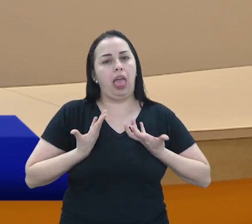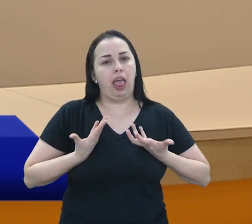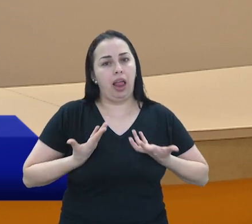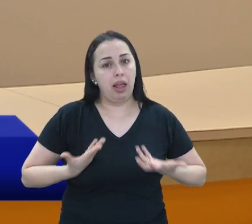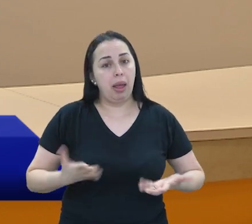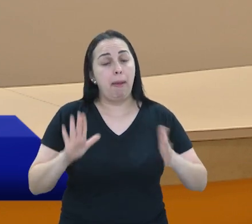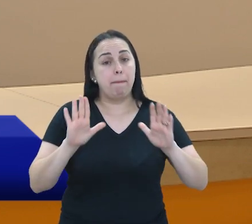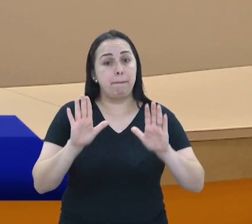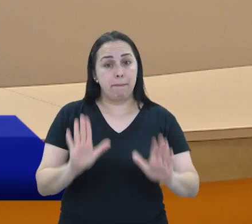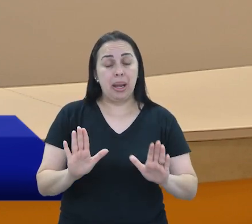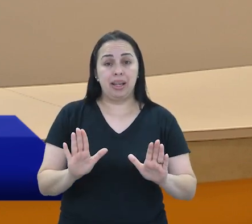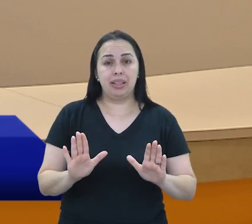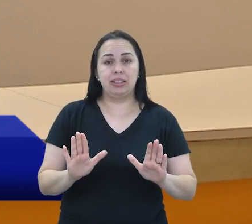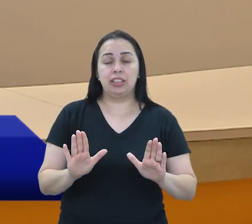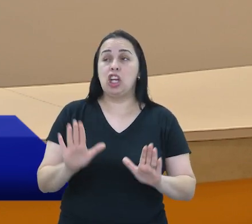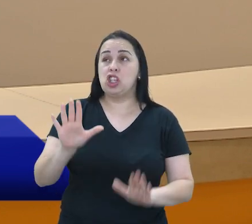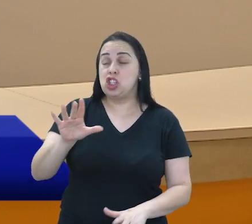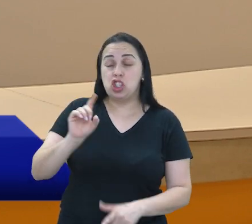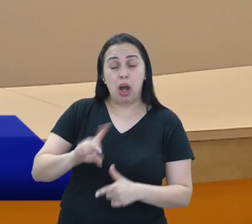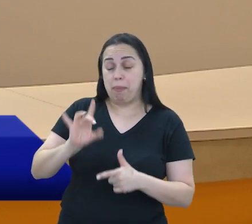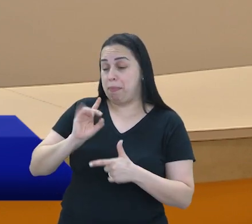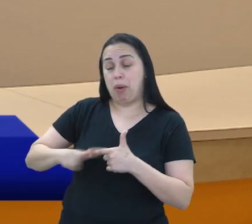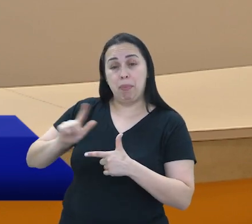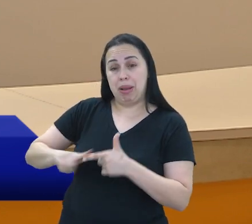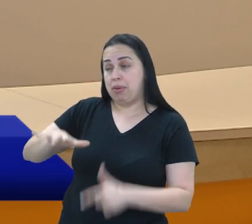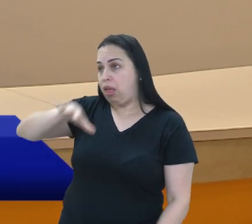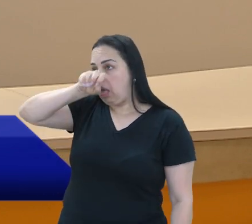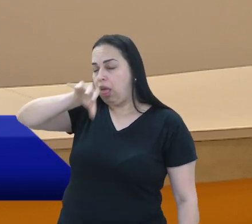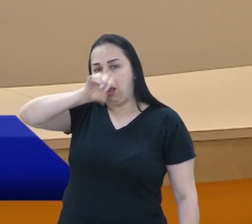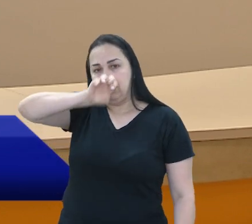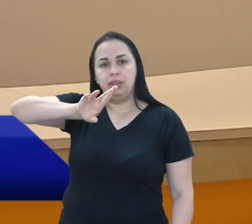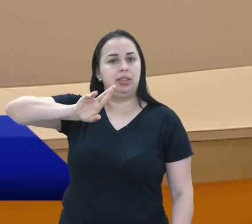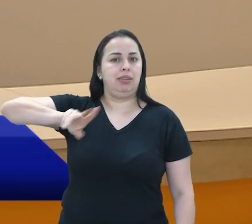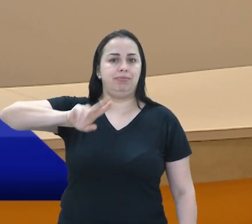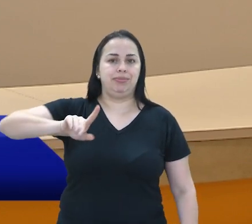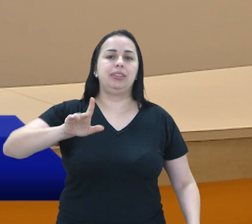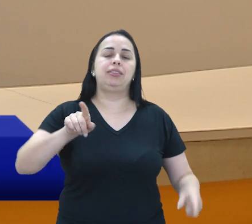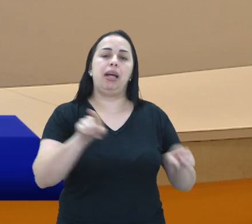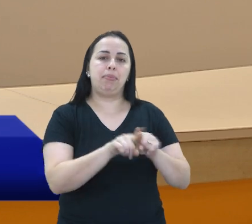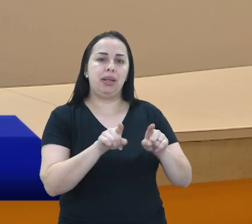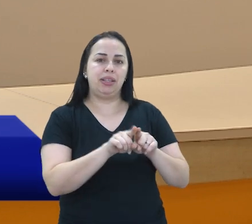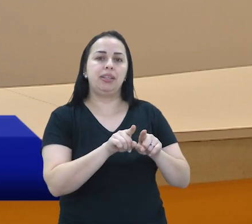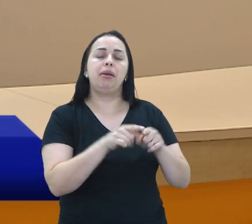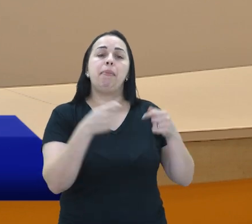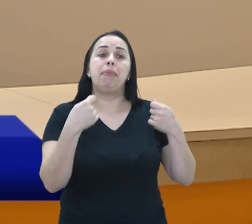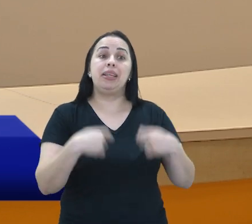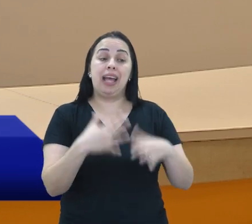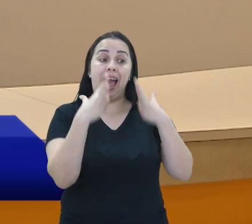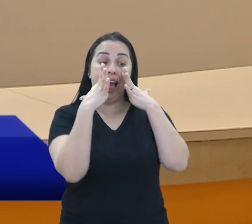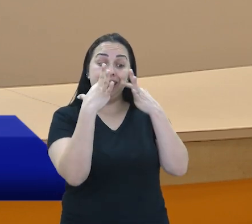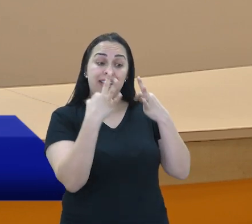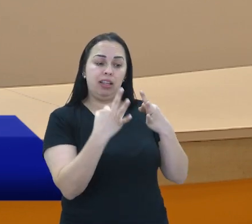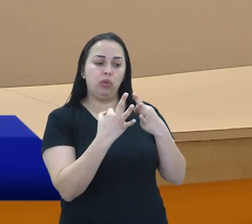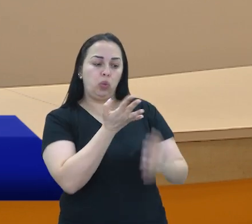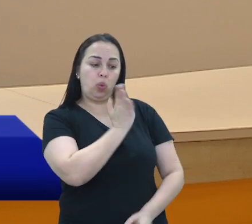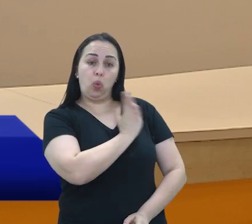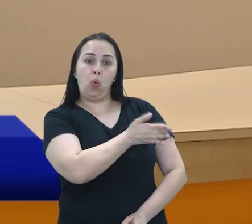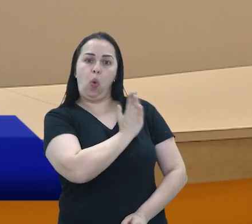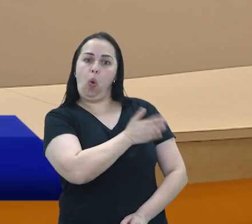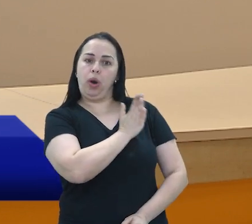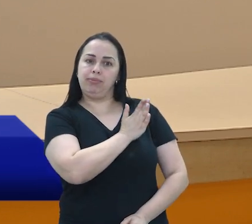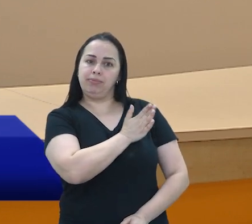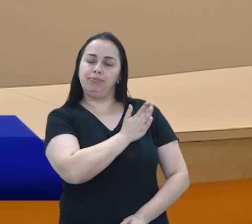cansaço, mas não é somente as questões respiratórias que são afetadas neste período. A gente precisa ficar em alerta